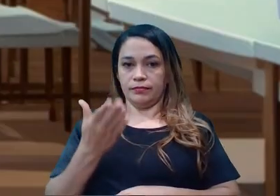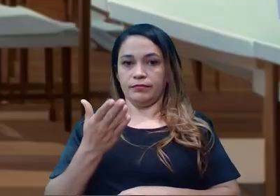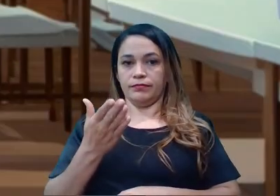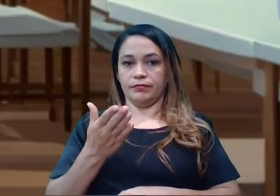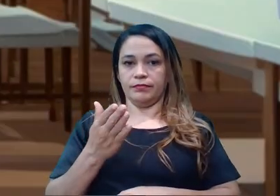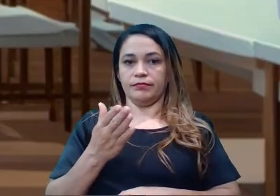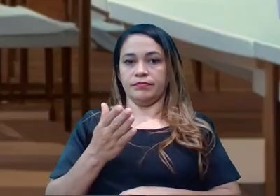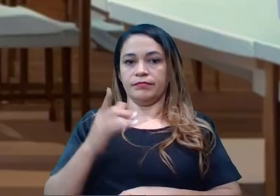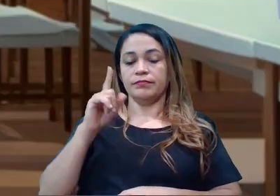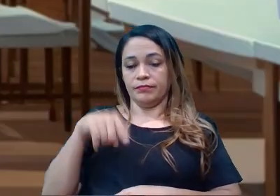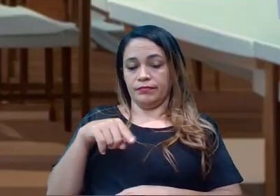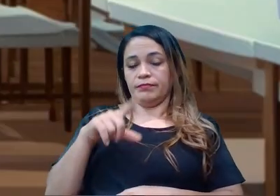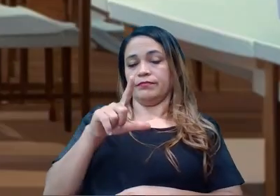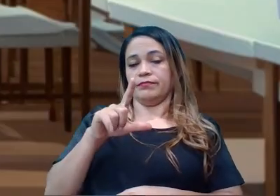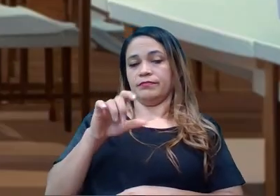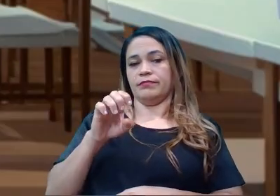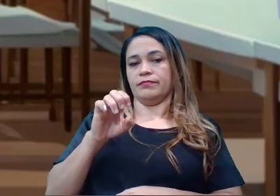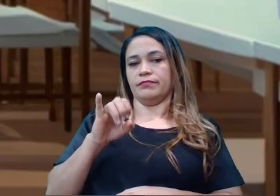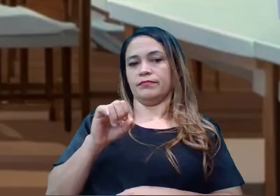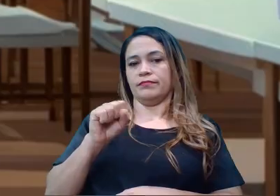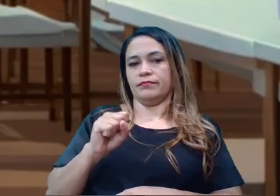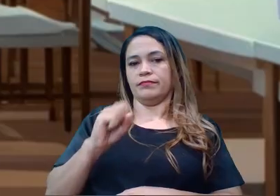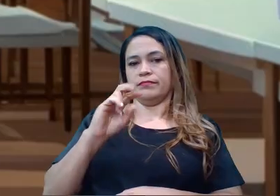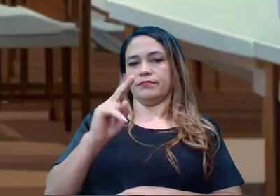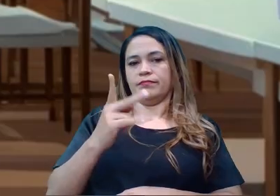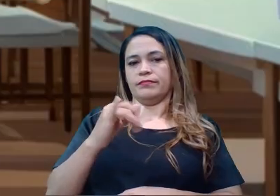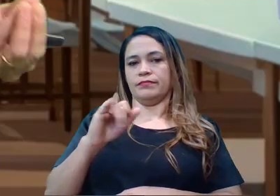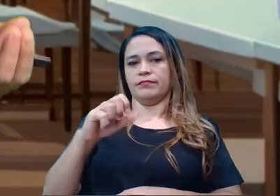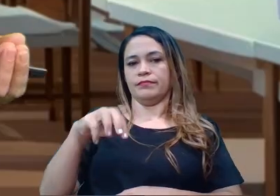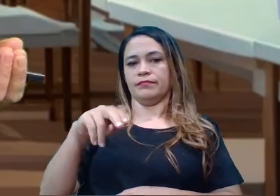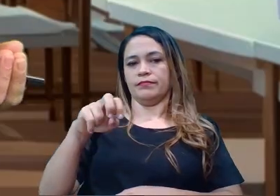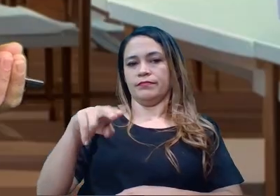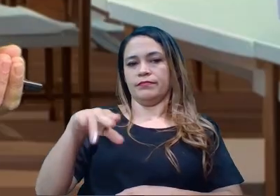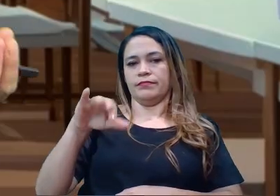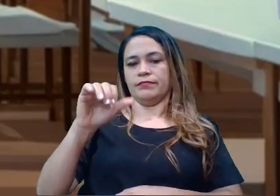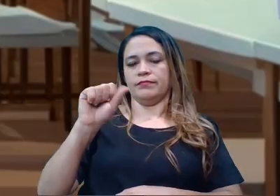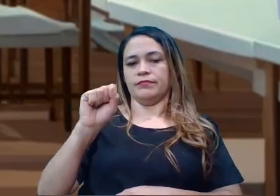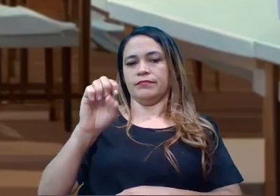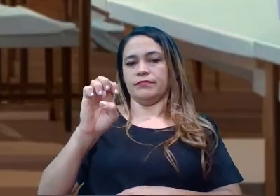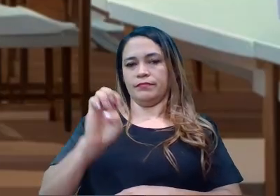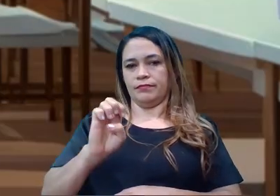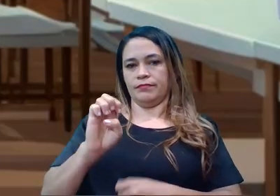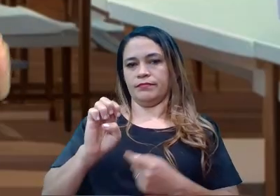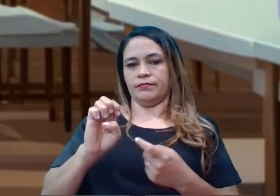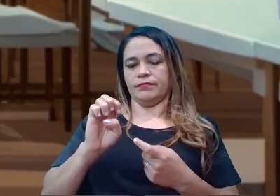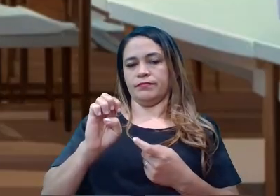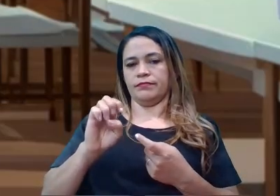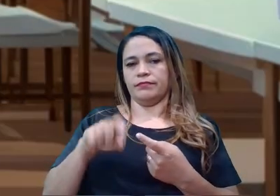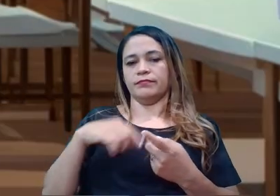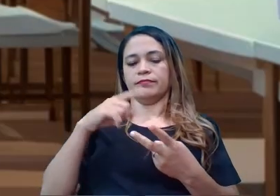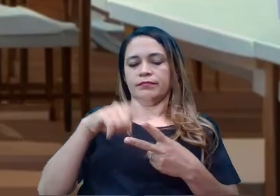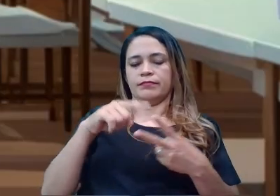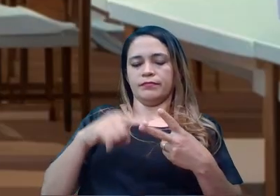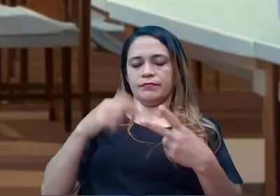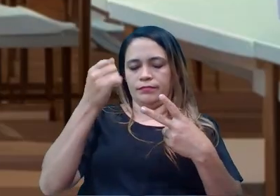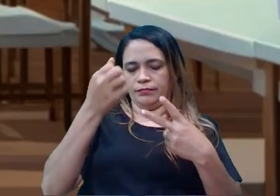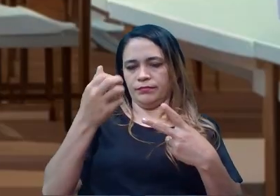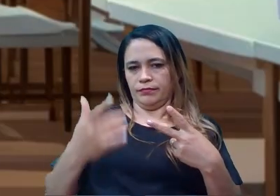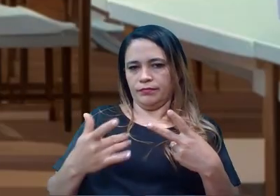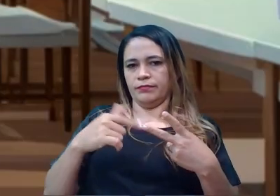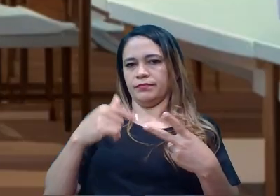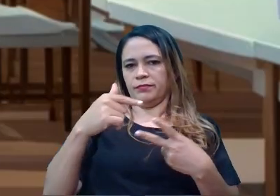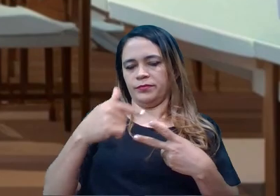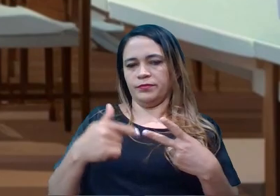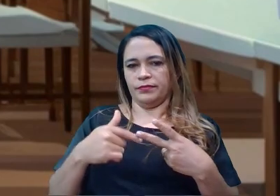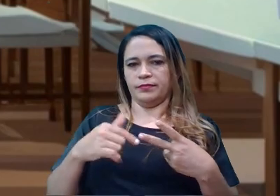chamada leishmaniose. Então, a gente falou de duas modalidades. A leishmaniose cutânea, que foi essa última que eu te falei, e a primeira que foi a leishmaniose